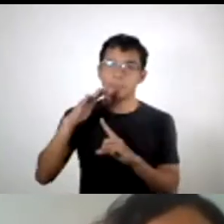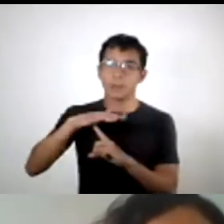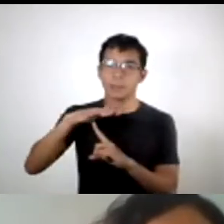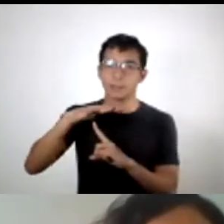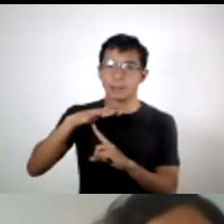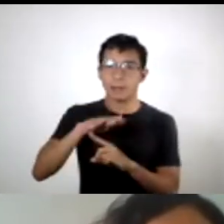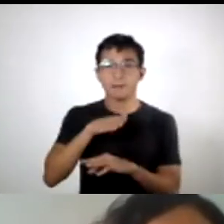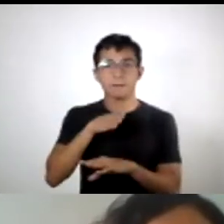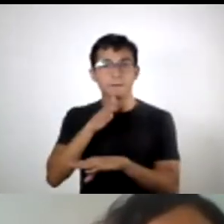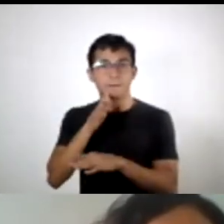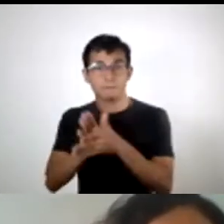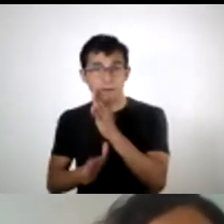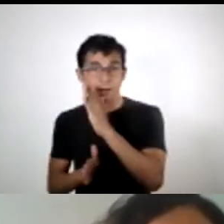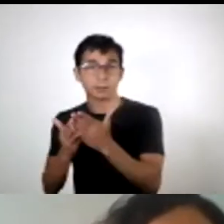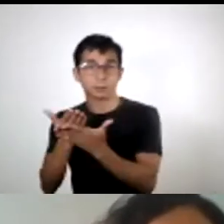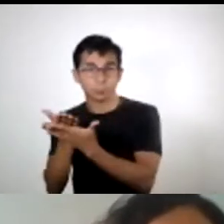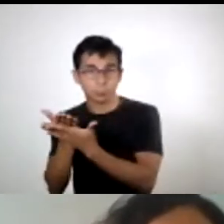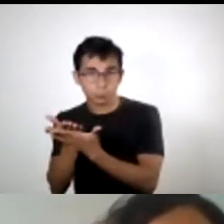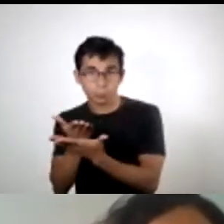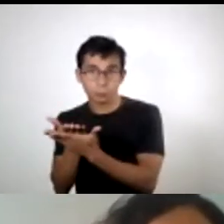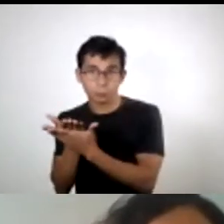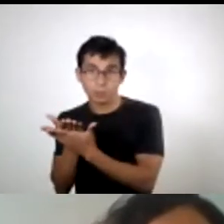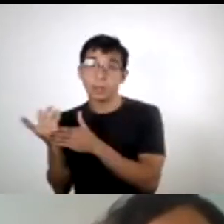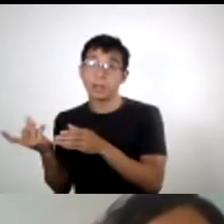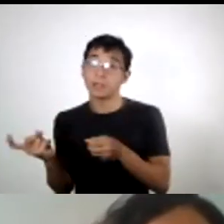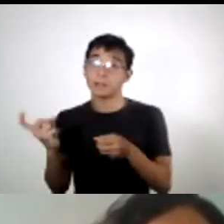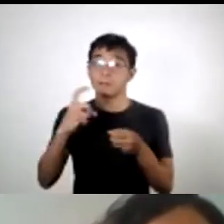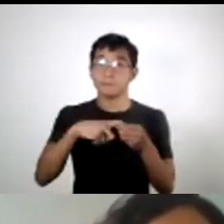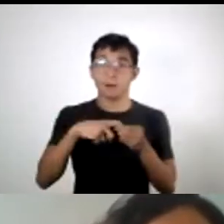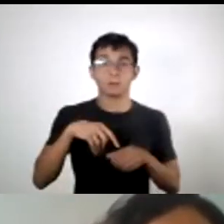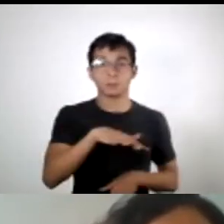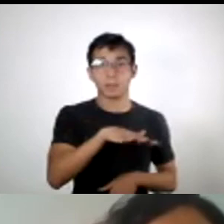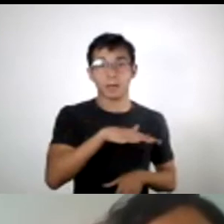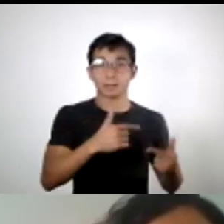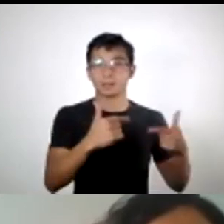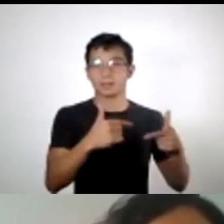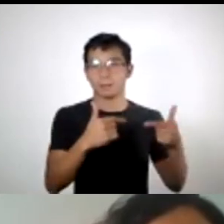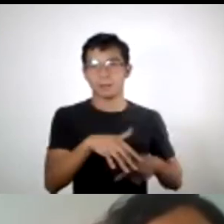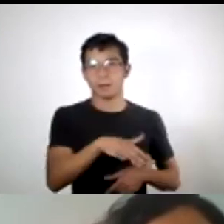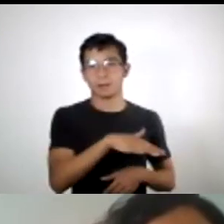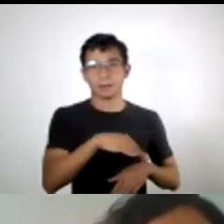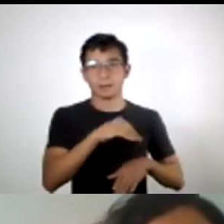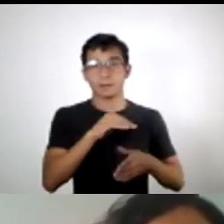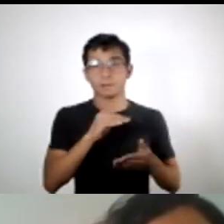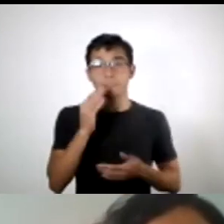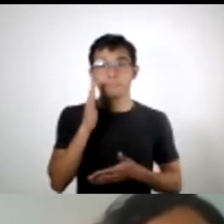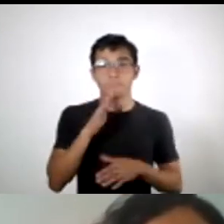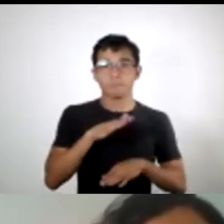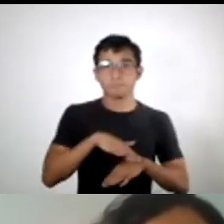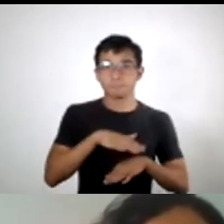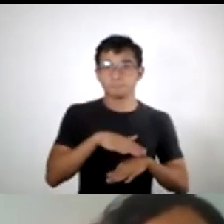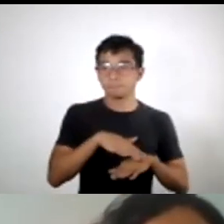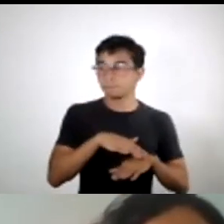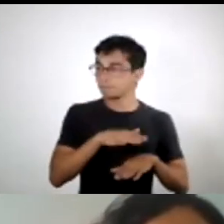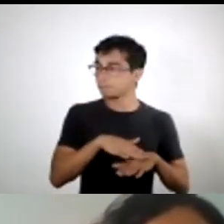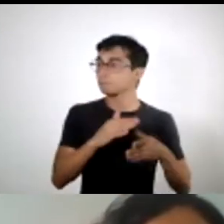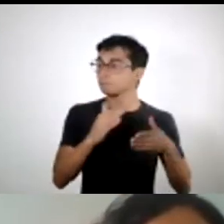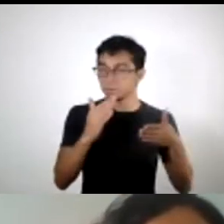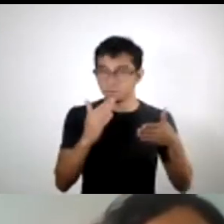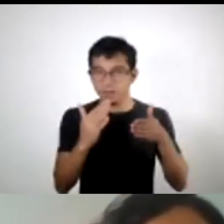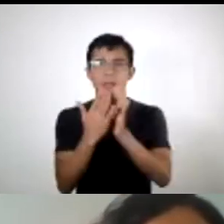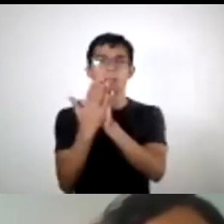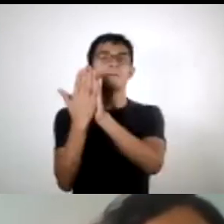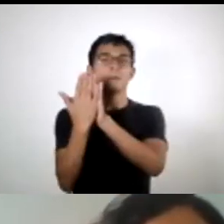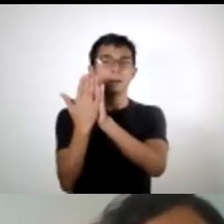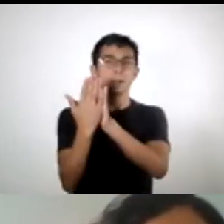tem retornado para trabalhar, né, nesse enfrentamento da gestão